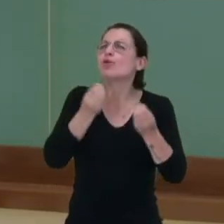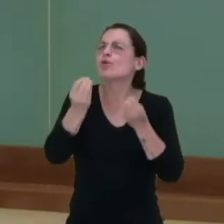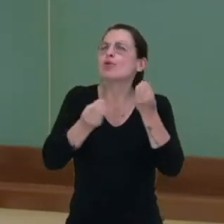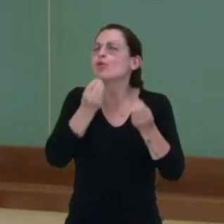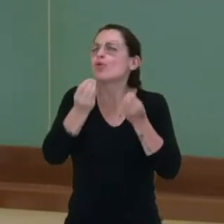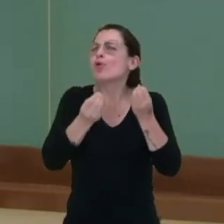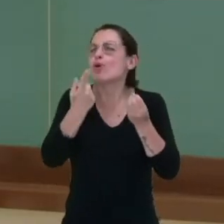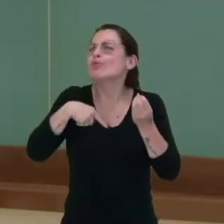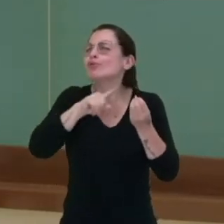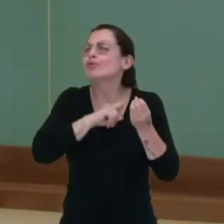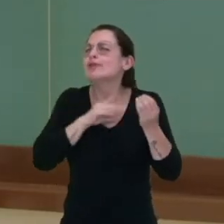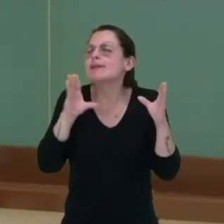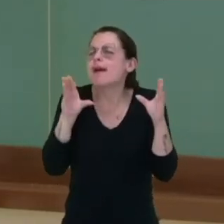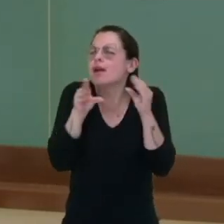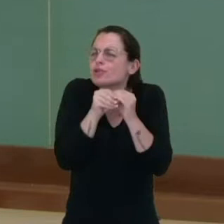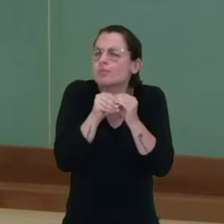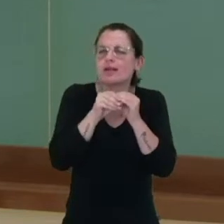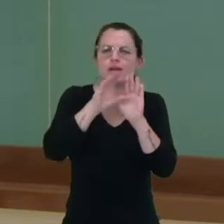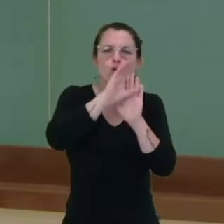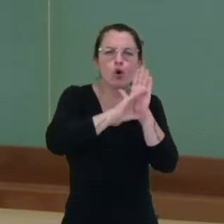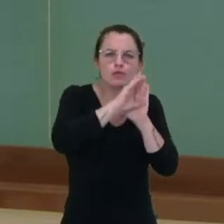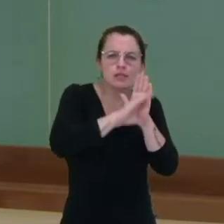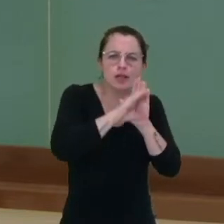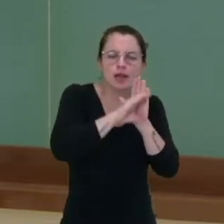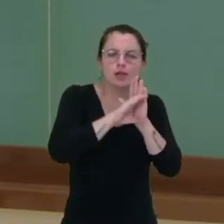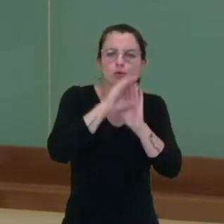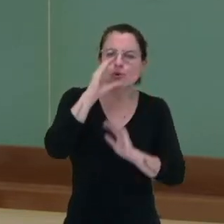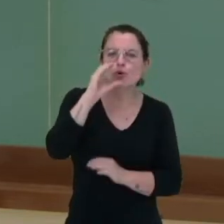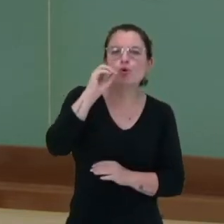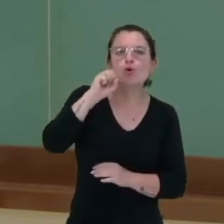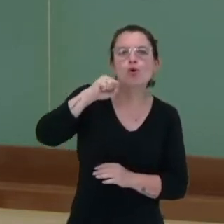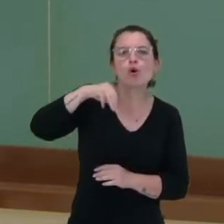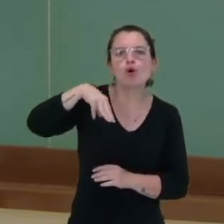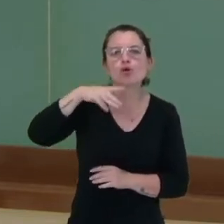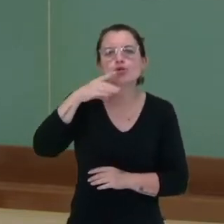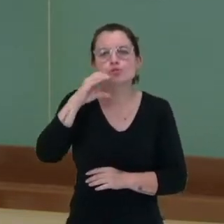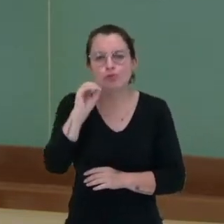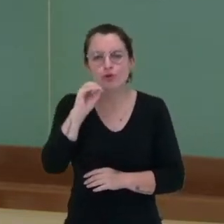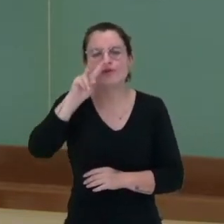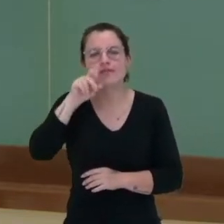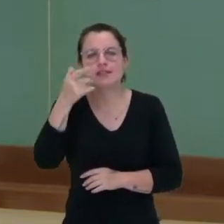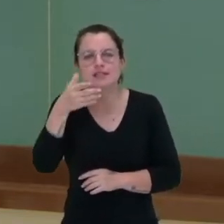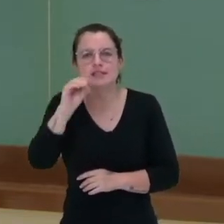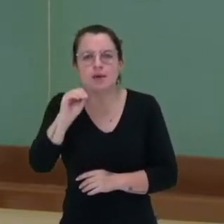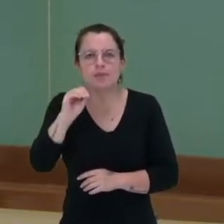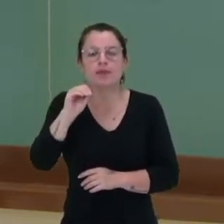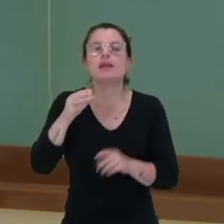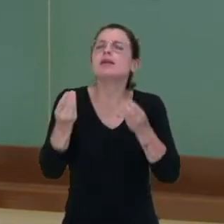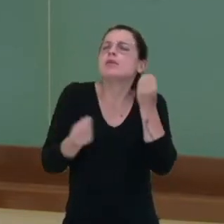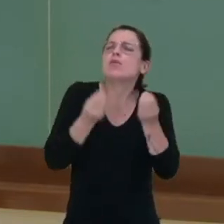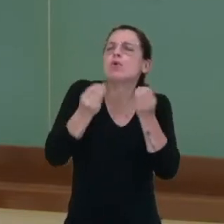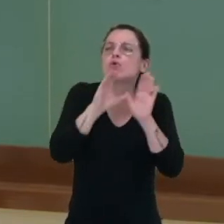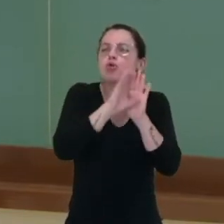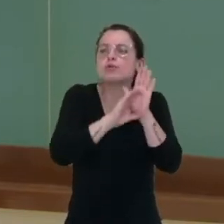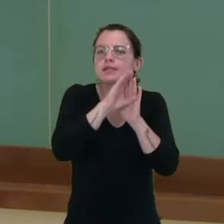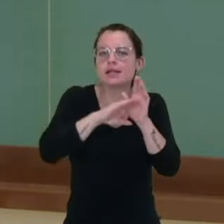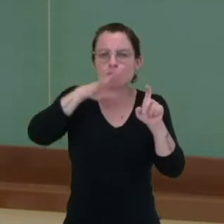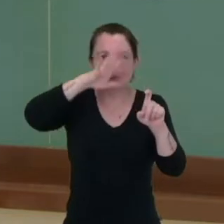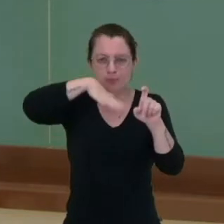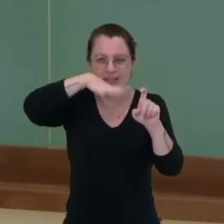de cosmovisão? E como podemos definir, conceituar a palavra mito, Trago ali